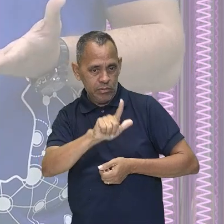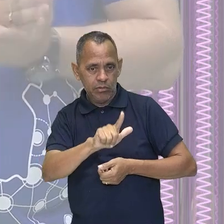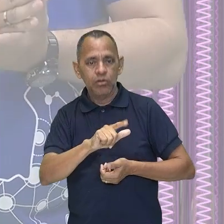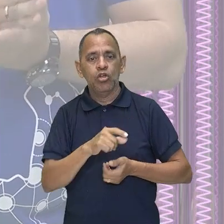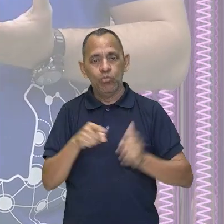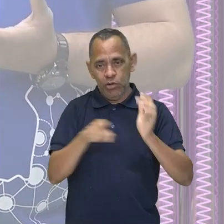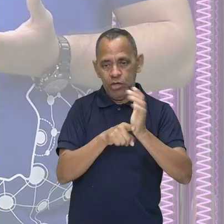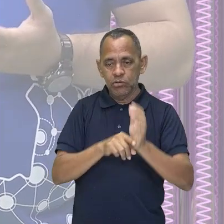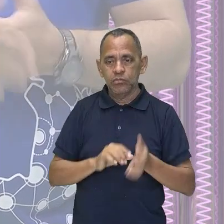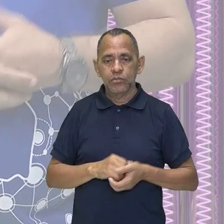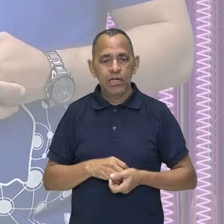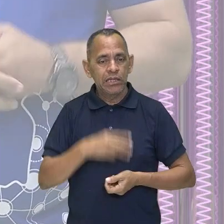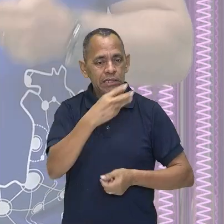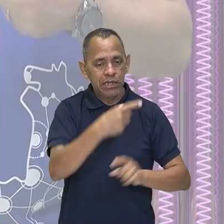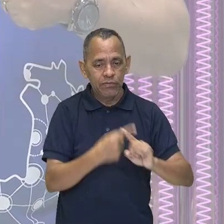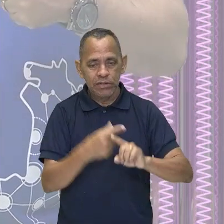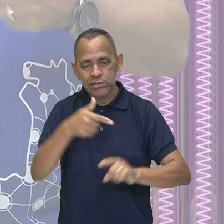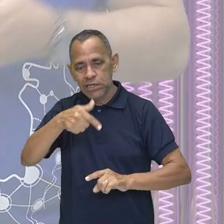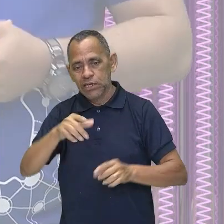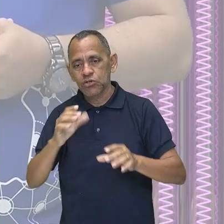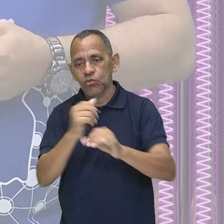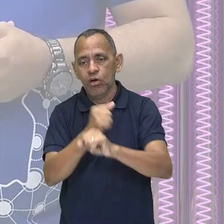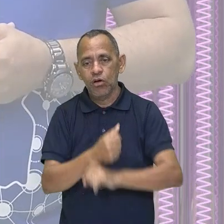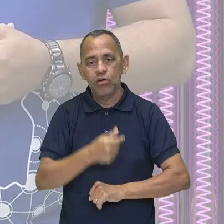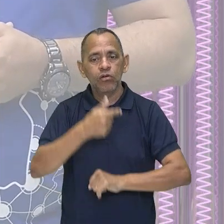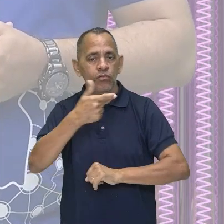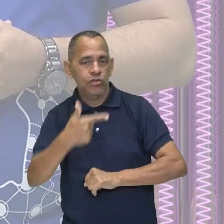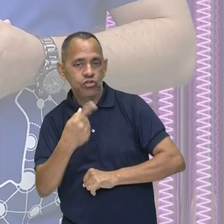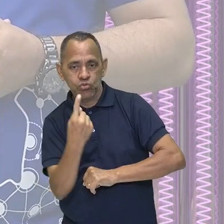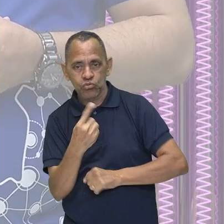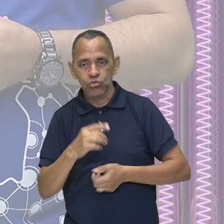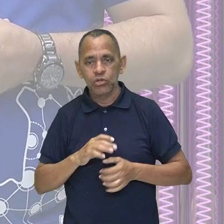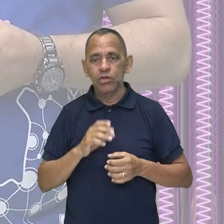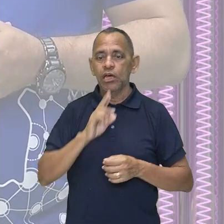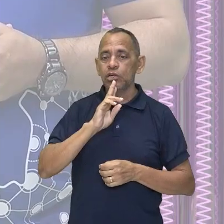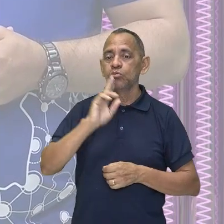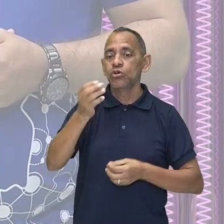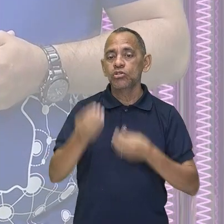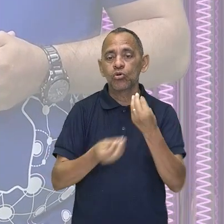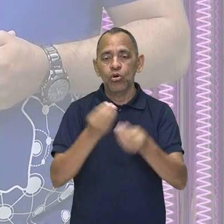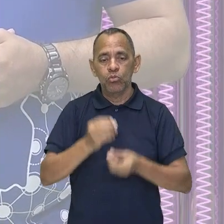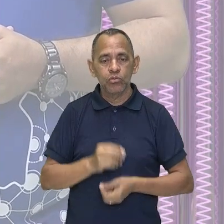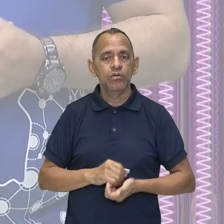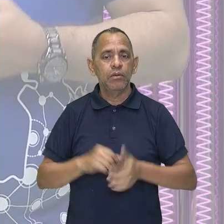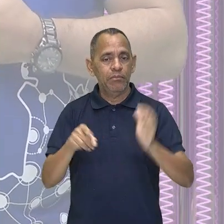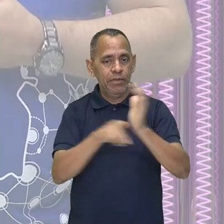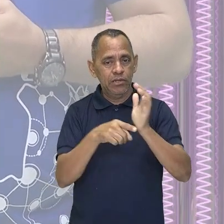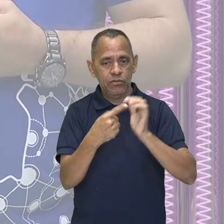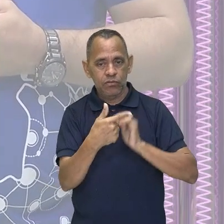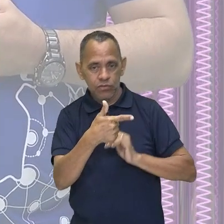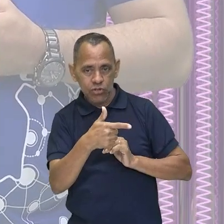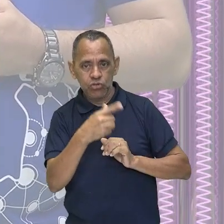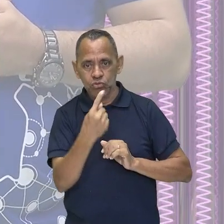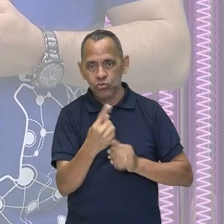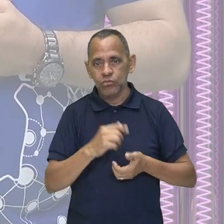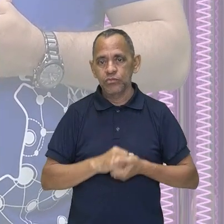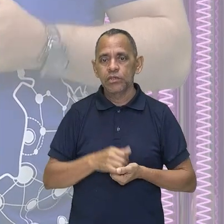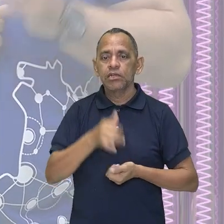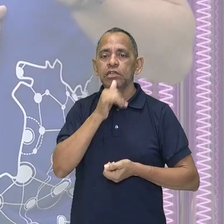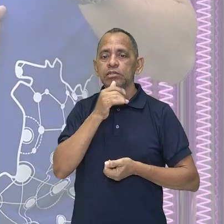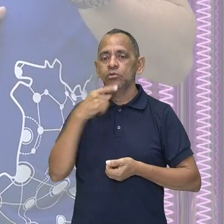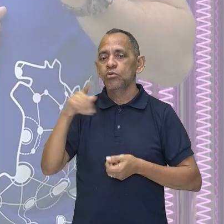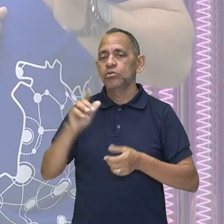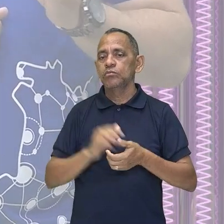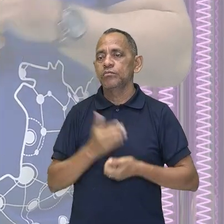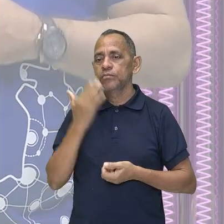21. Então, menos 21. Ok? Vamos para o próximo exemplo? Olha aí, agora o nosso exemplo é o